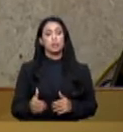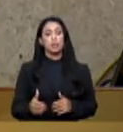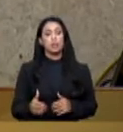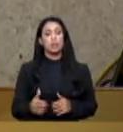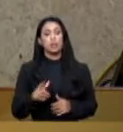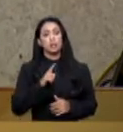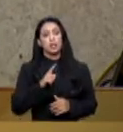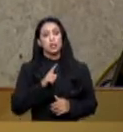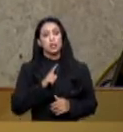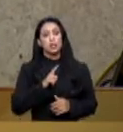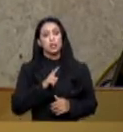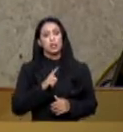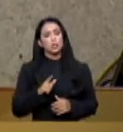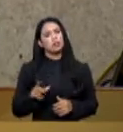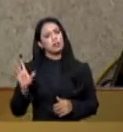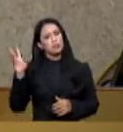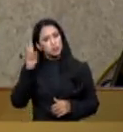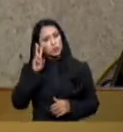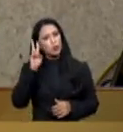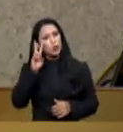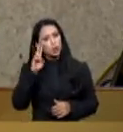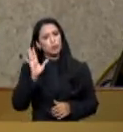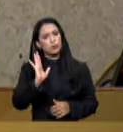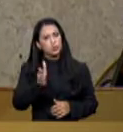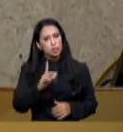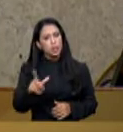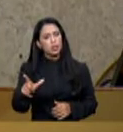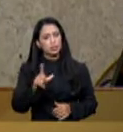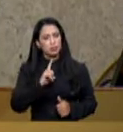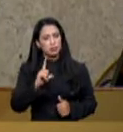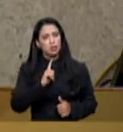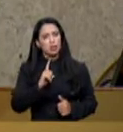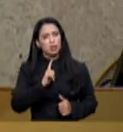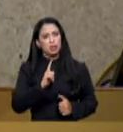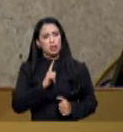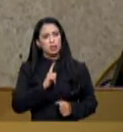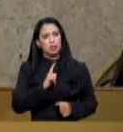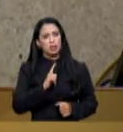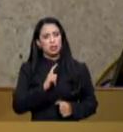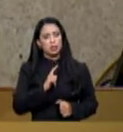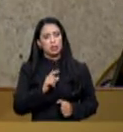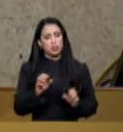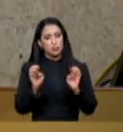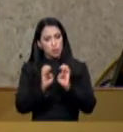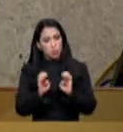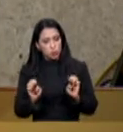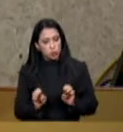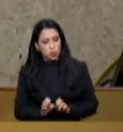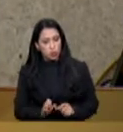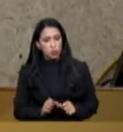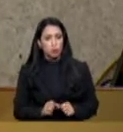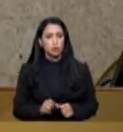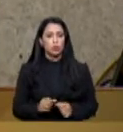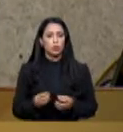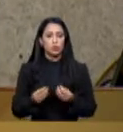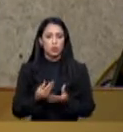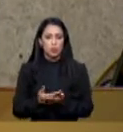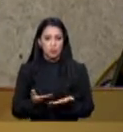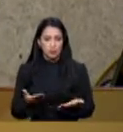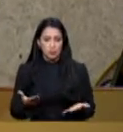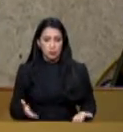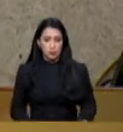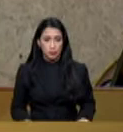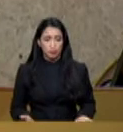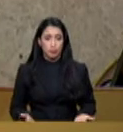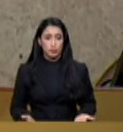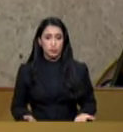séries históricas de resultados, alarmou sobre a conjuntura de defasagem e